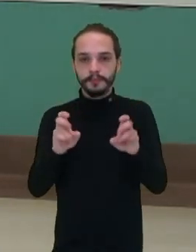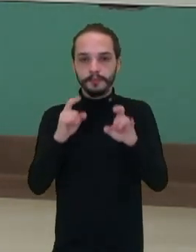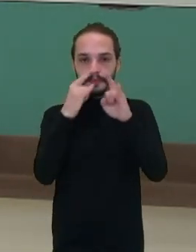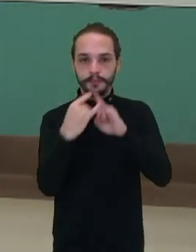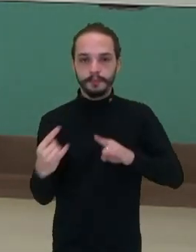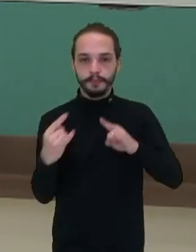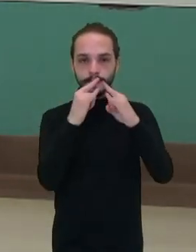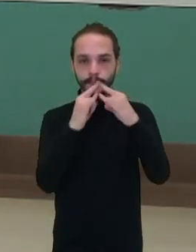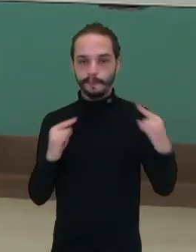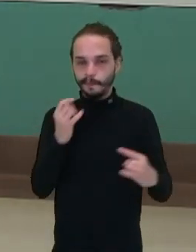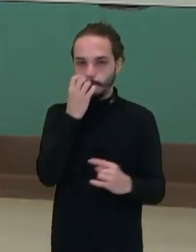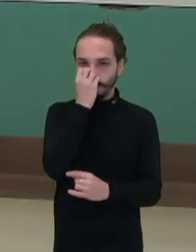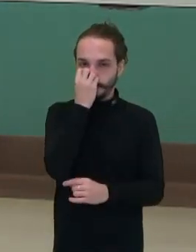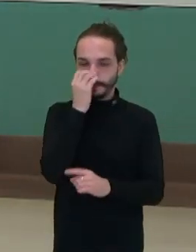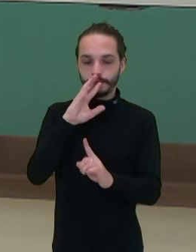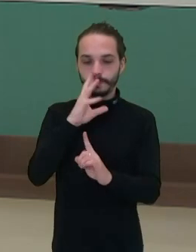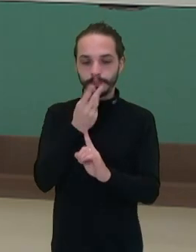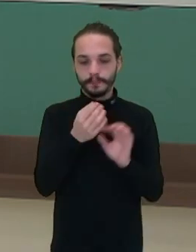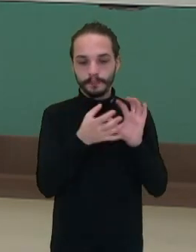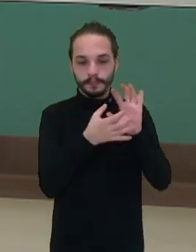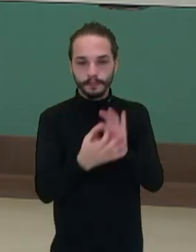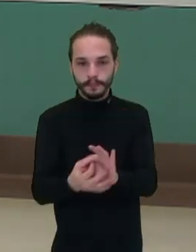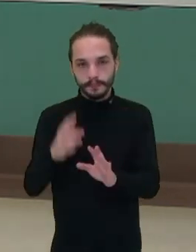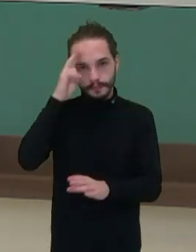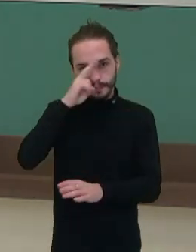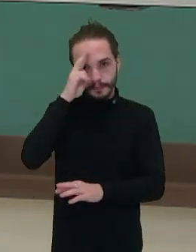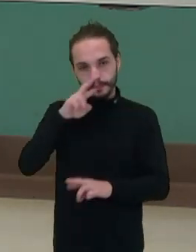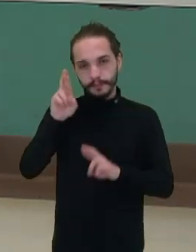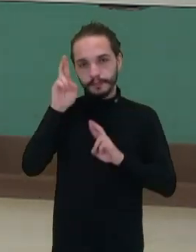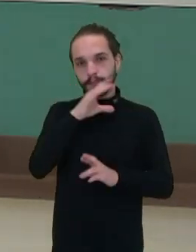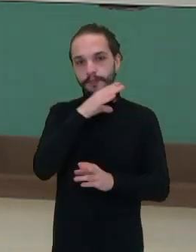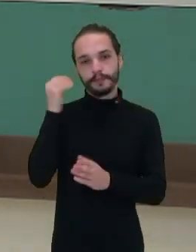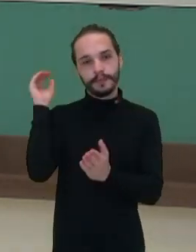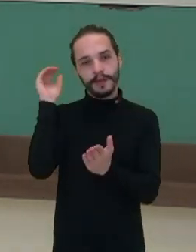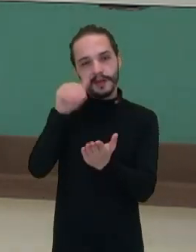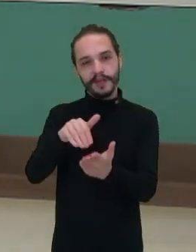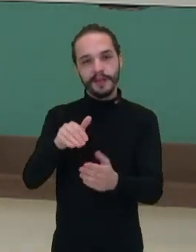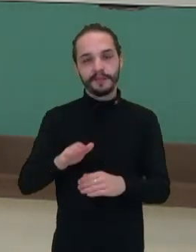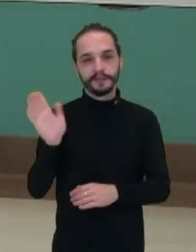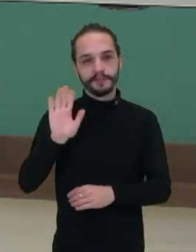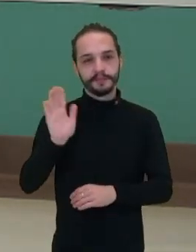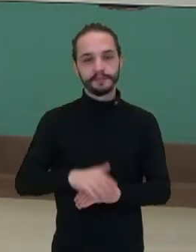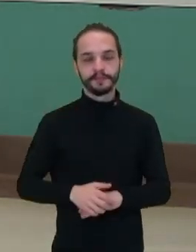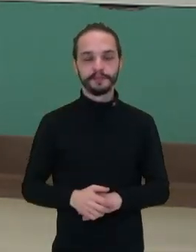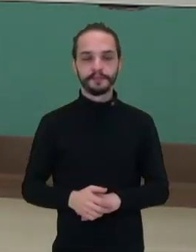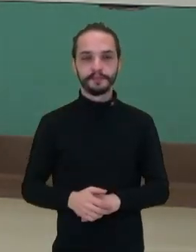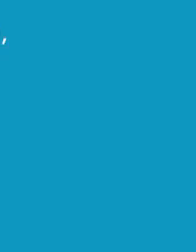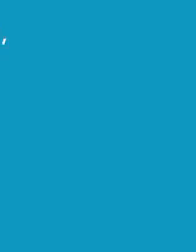artes circenses e contexto histórico. Eu espero que vocês tenham gostado. Até a próxima oportunidade. Até lá.